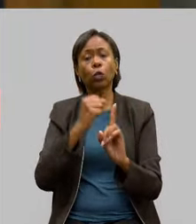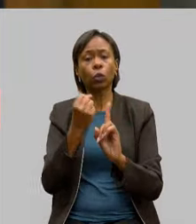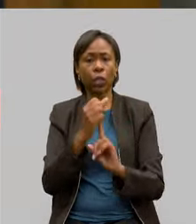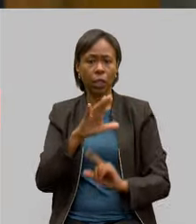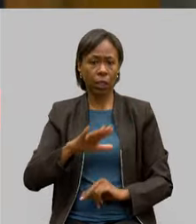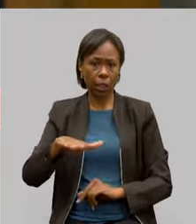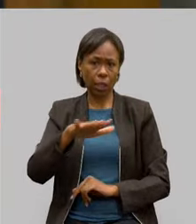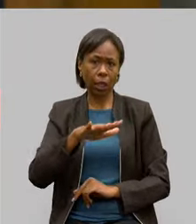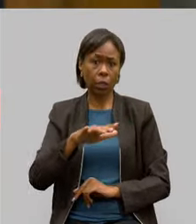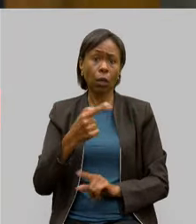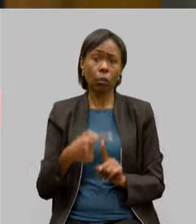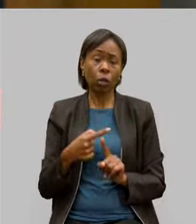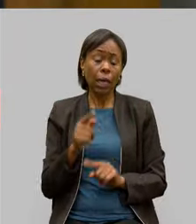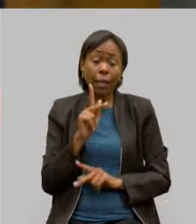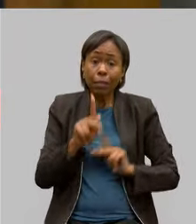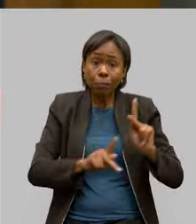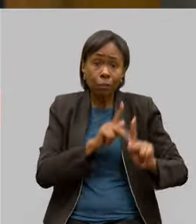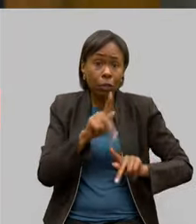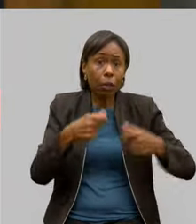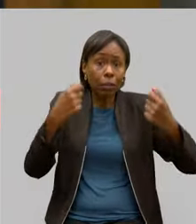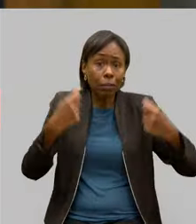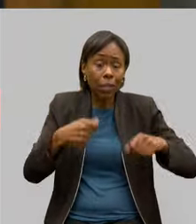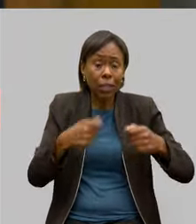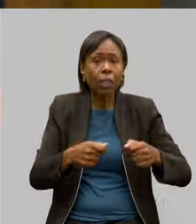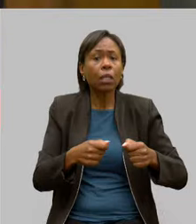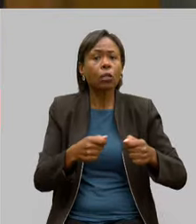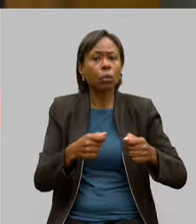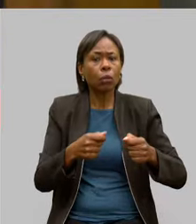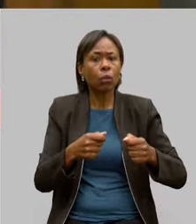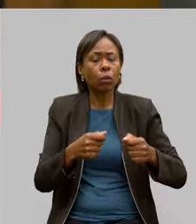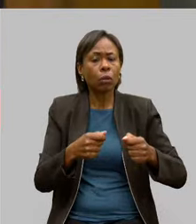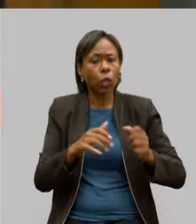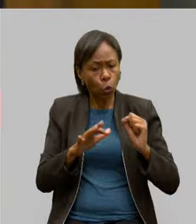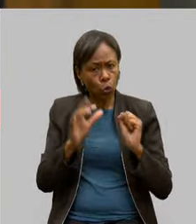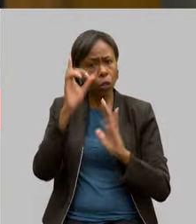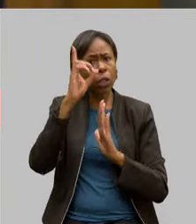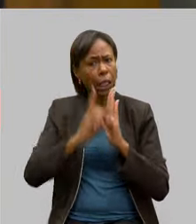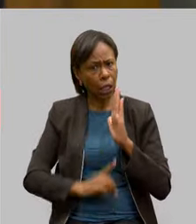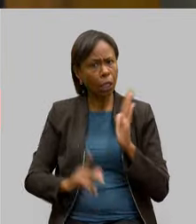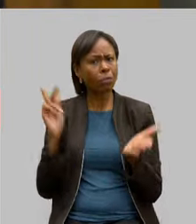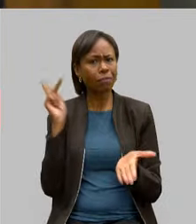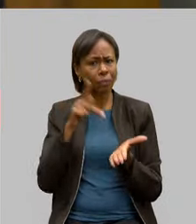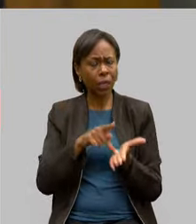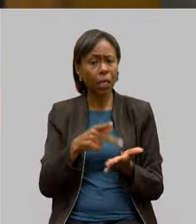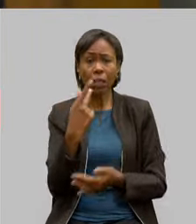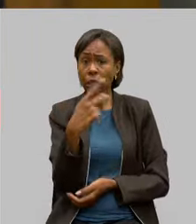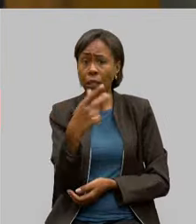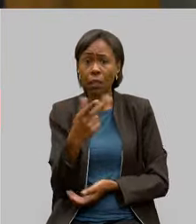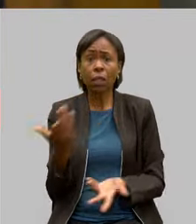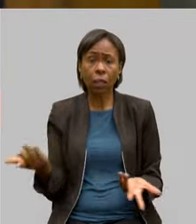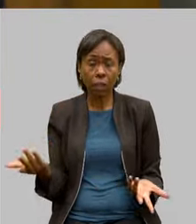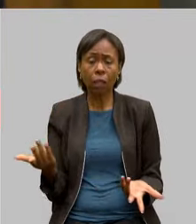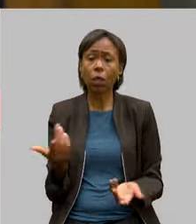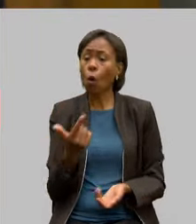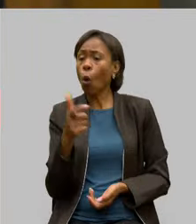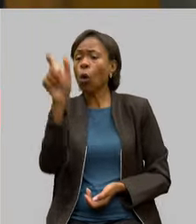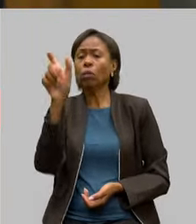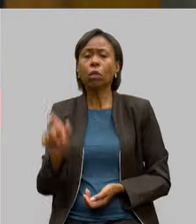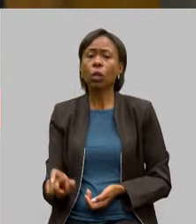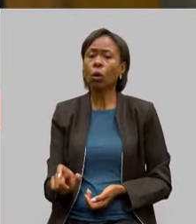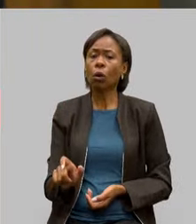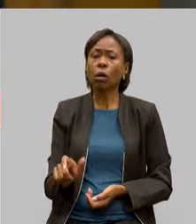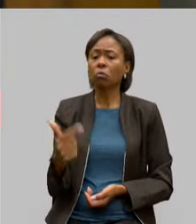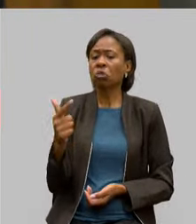que essas pessoas tomem posse desse direito que elas têm para que aqueles que não estão sentindo na